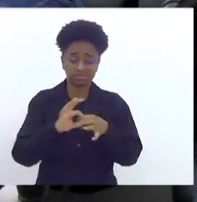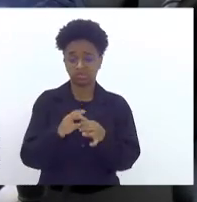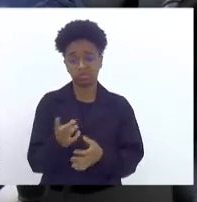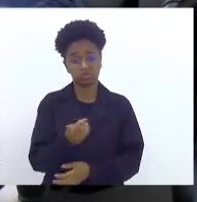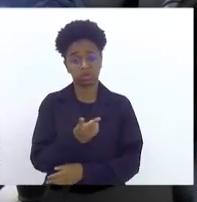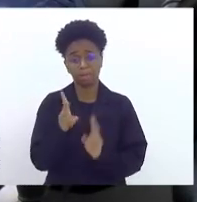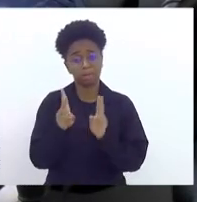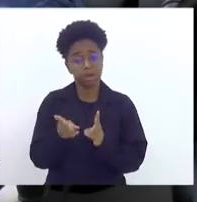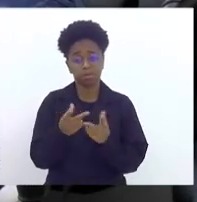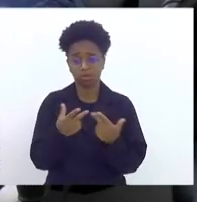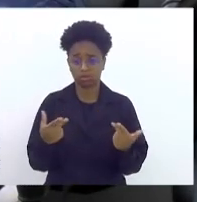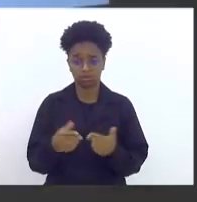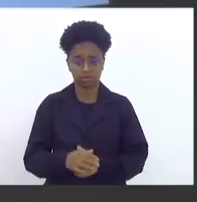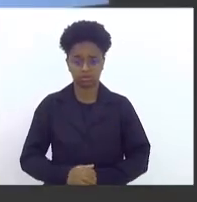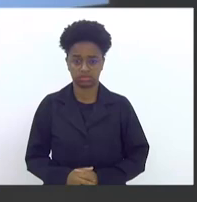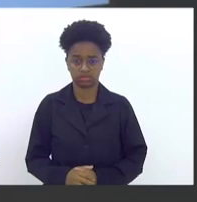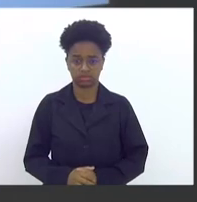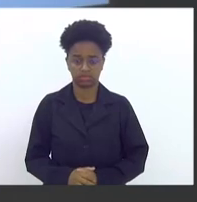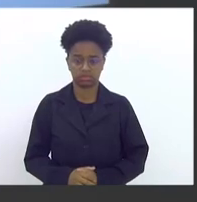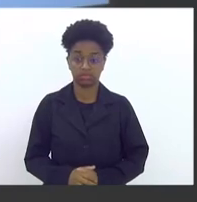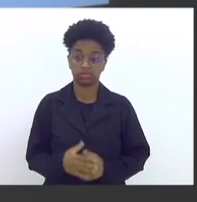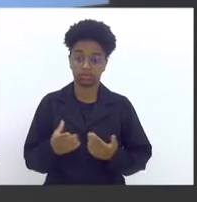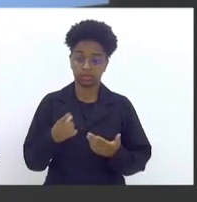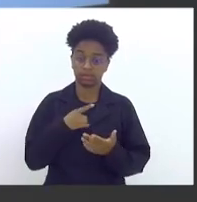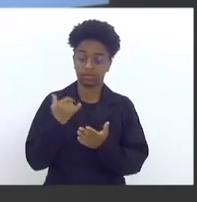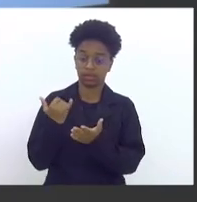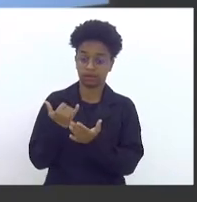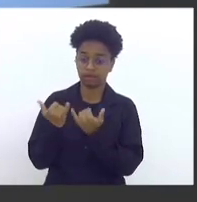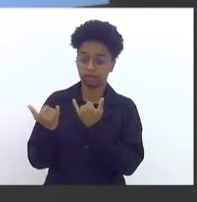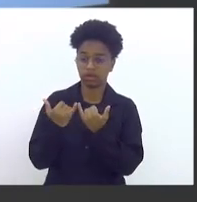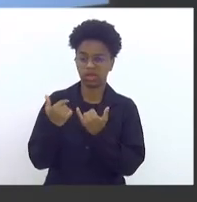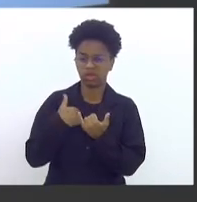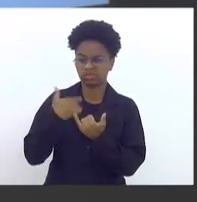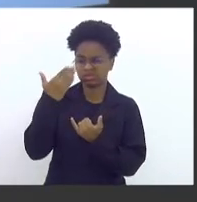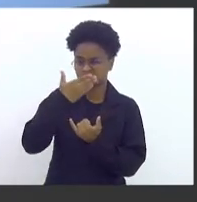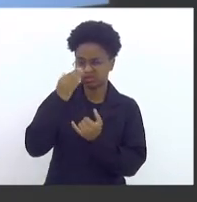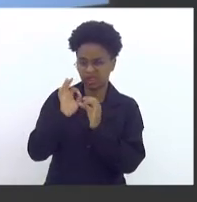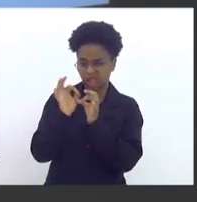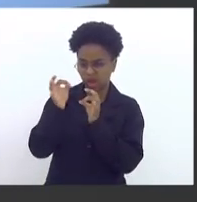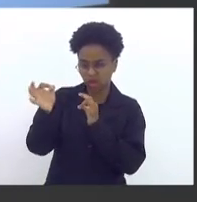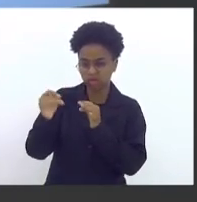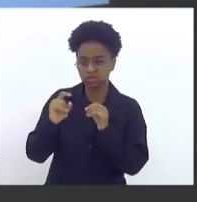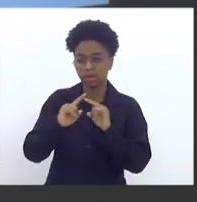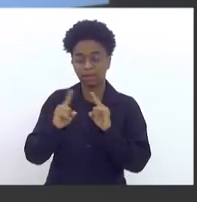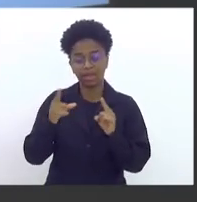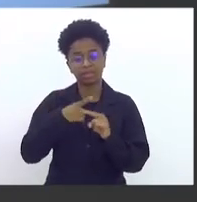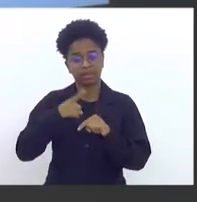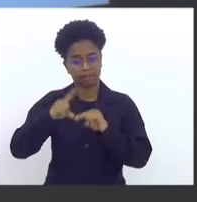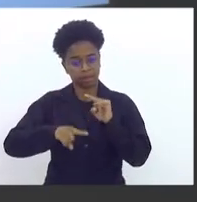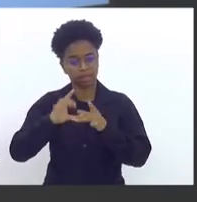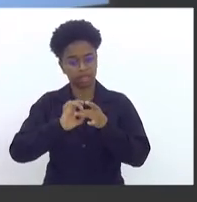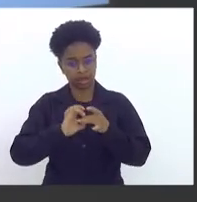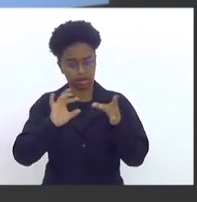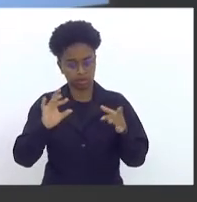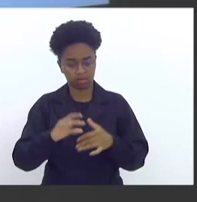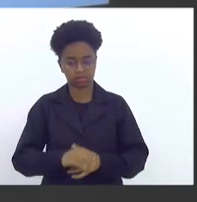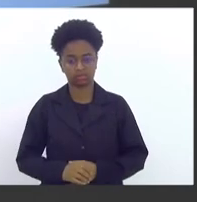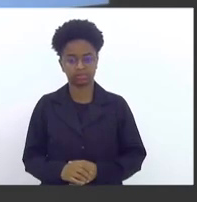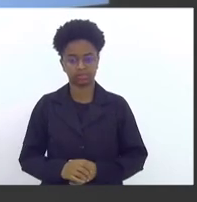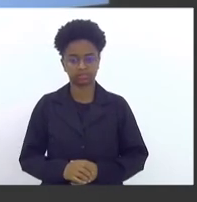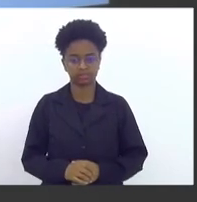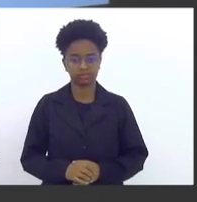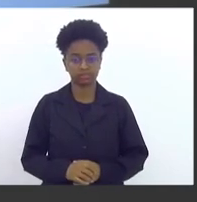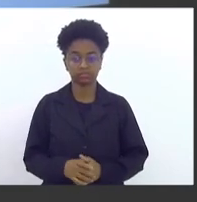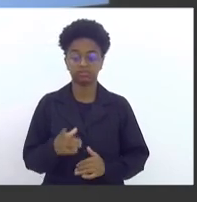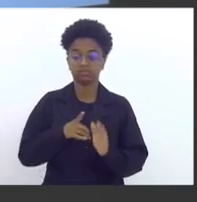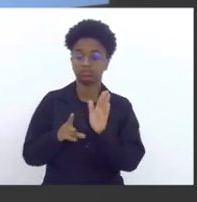né Inclusive tem os dados aí eu não tô conseguindo enxergar de longe mas o material está disponível Como eu disse é nessa